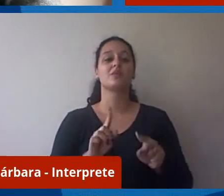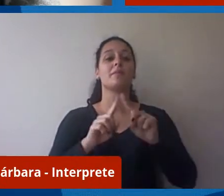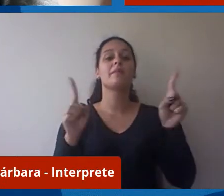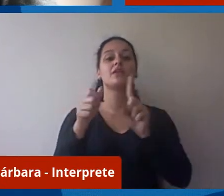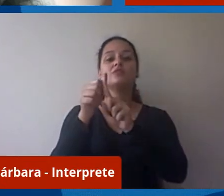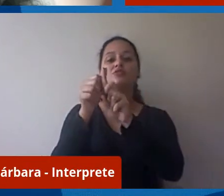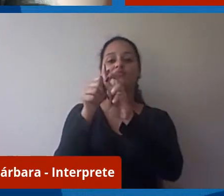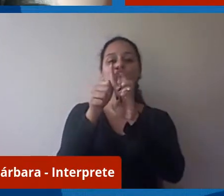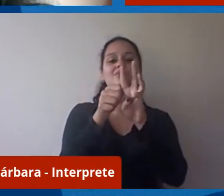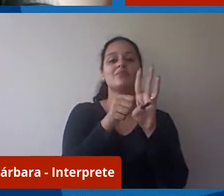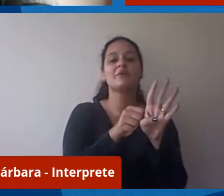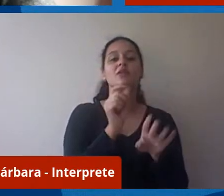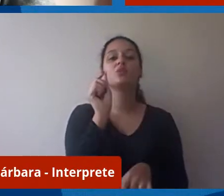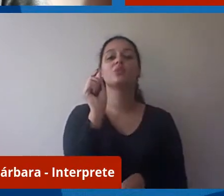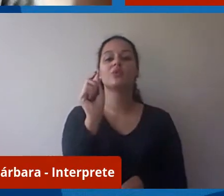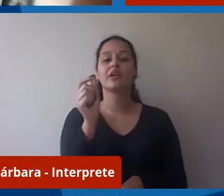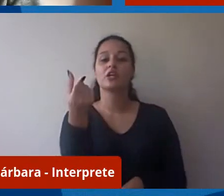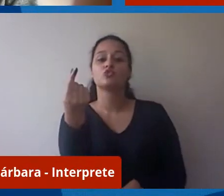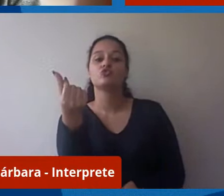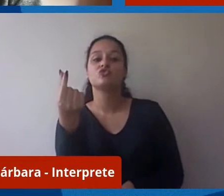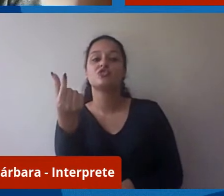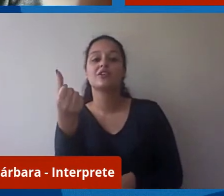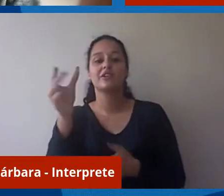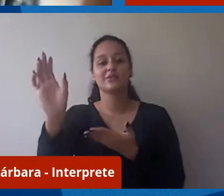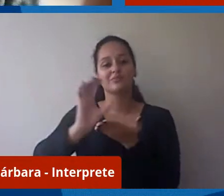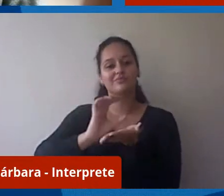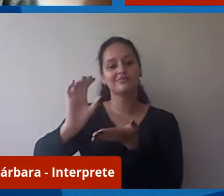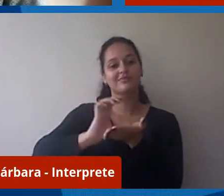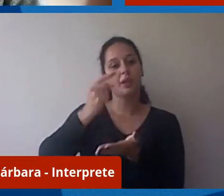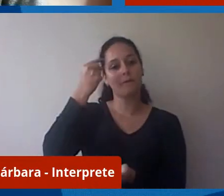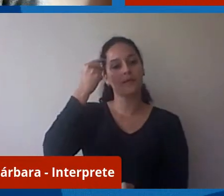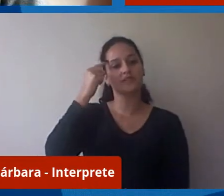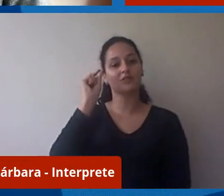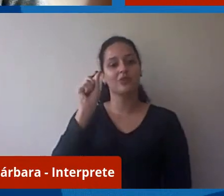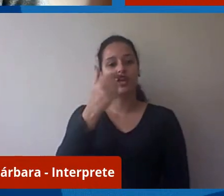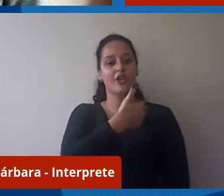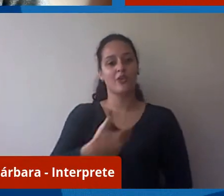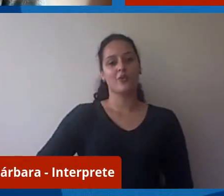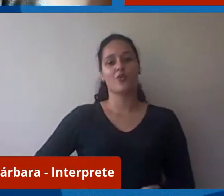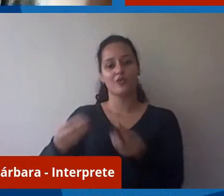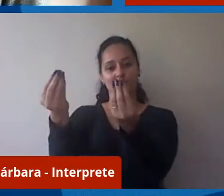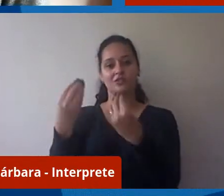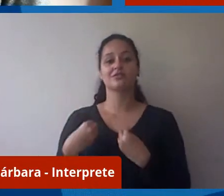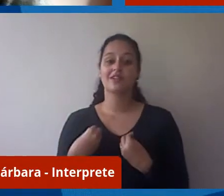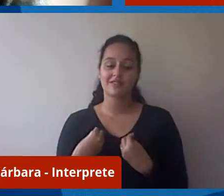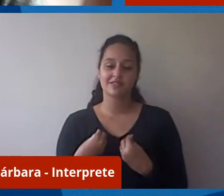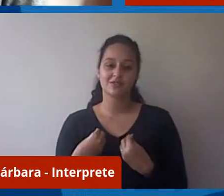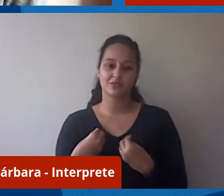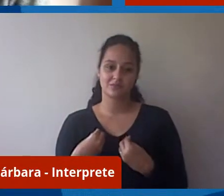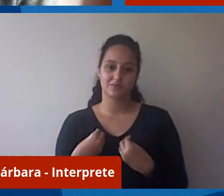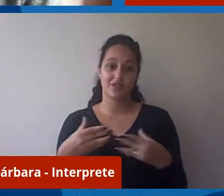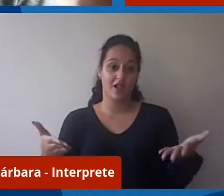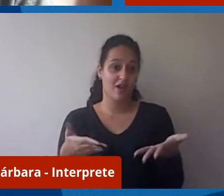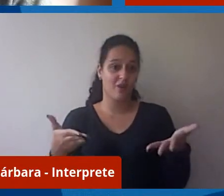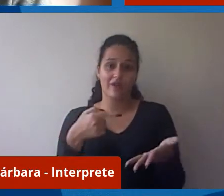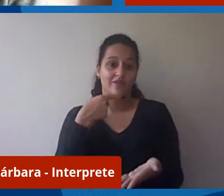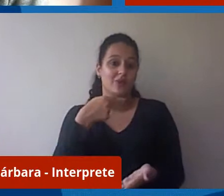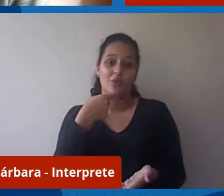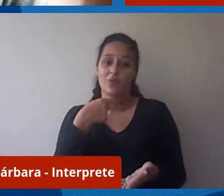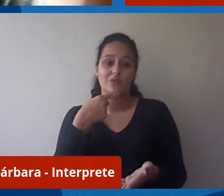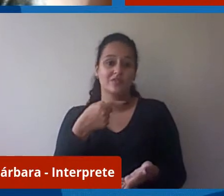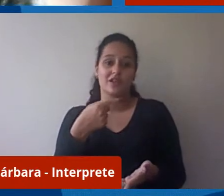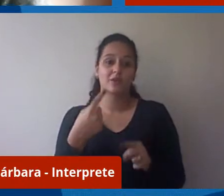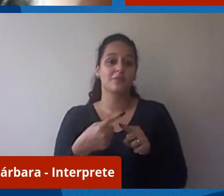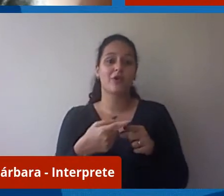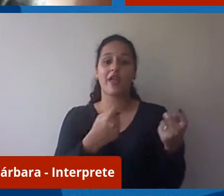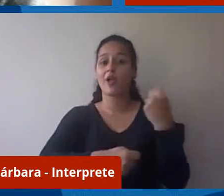conta, com a ideia de que é o governo que está dando, que nem consegue mais dar, porque a economia, a política econômica não permite isso.